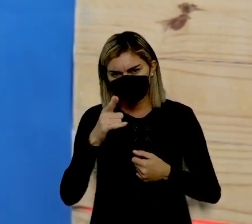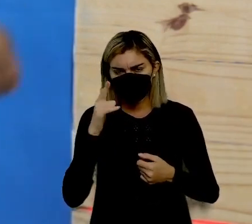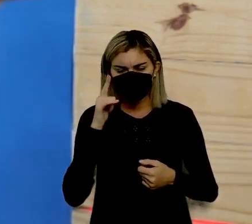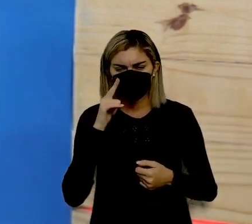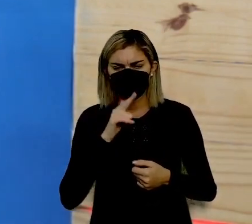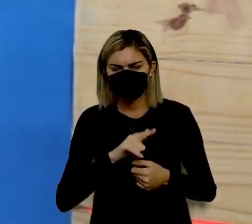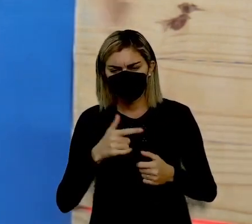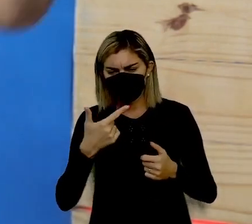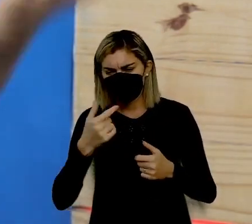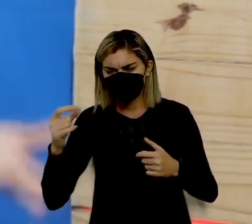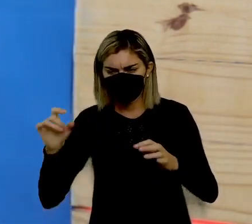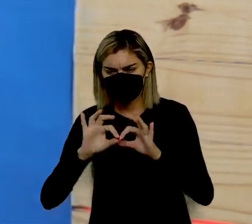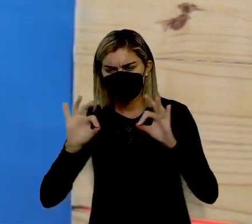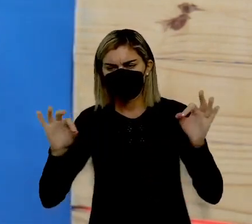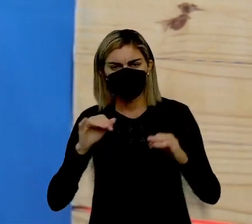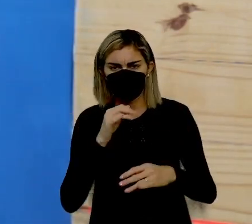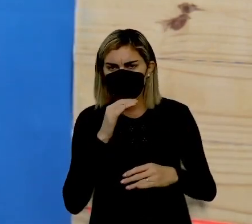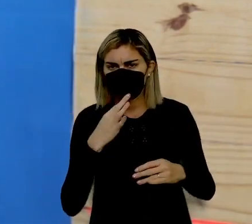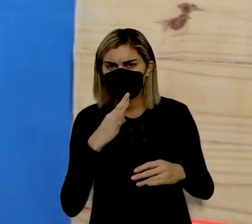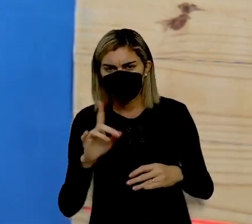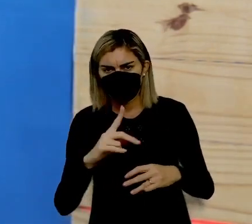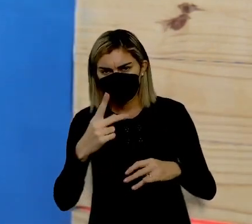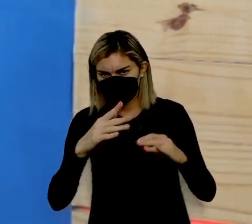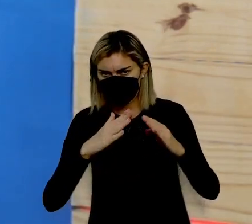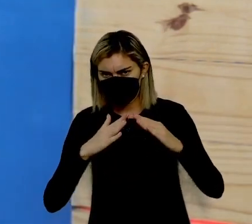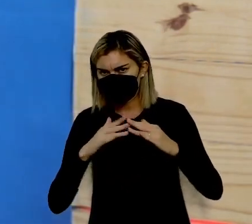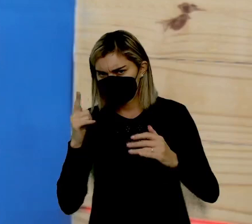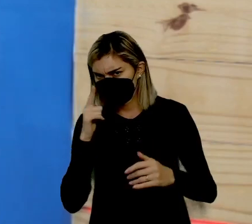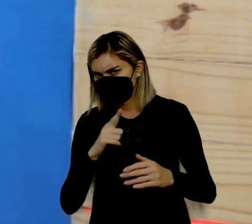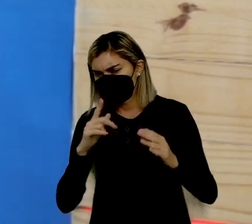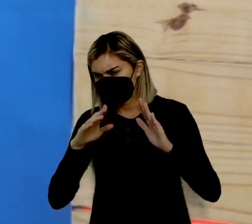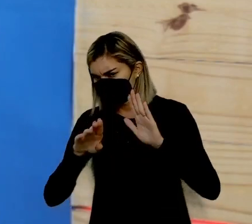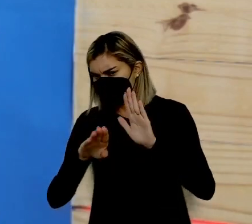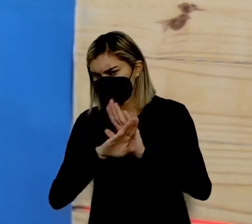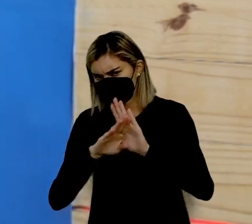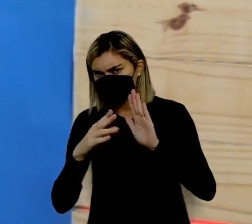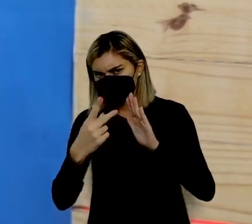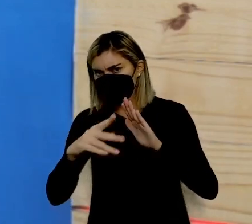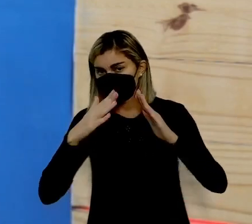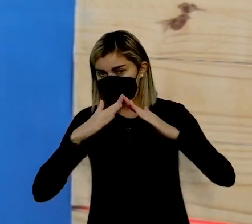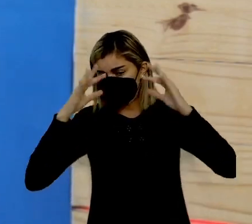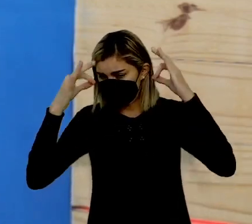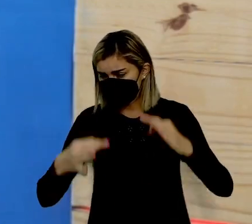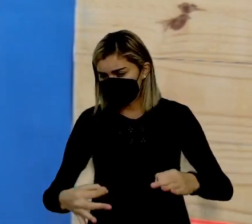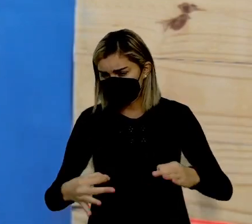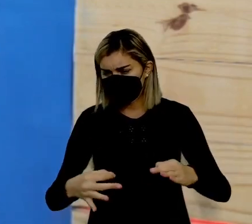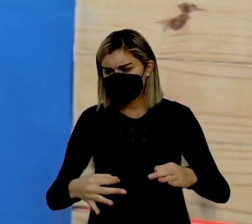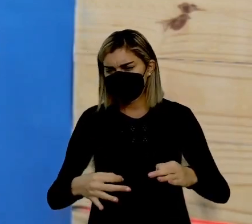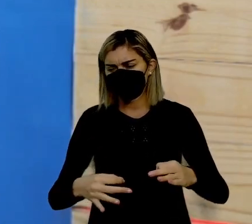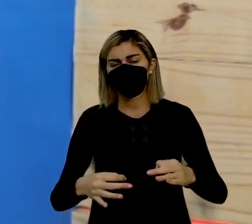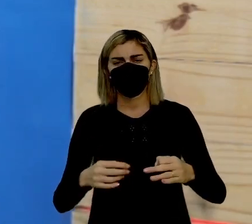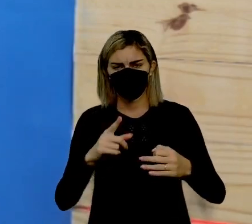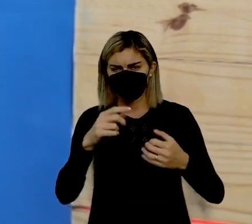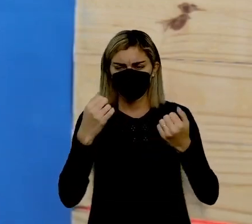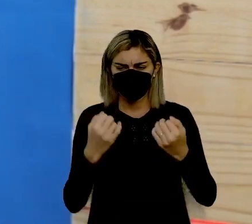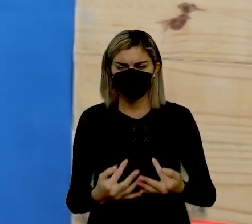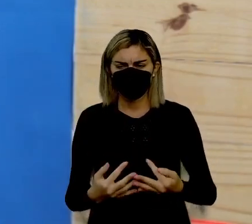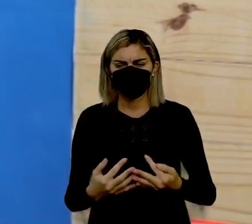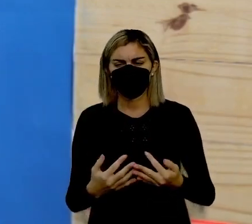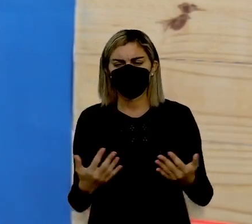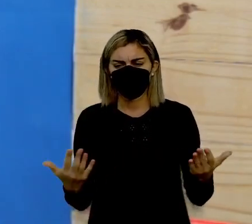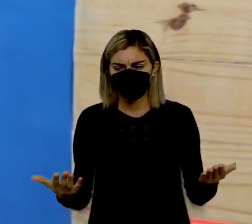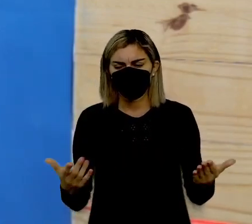metros, sem conhecer a sua casa, eu vou conseguir chegar lá exatamente no ponto ou falta alguma coisa a mais? Quando